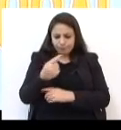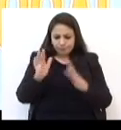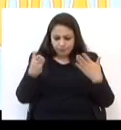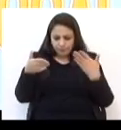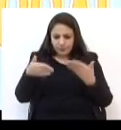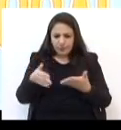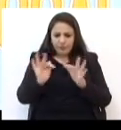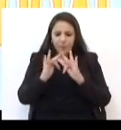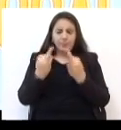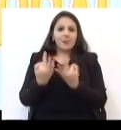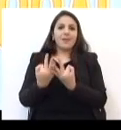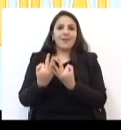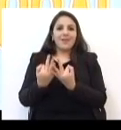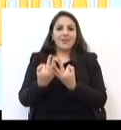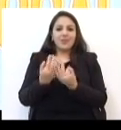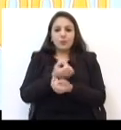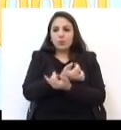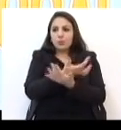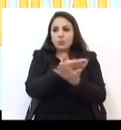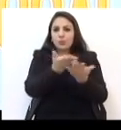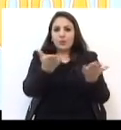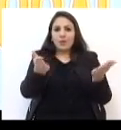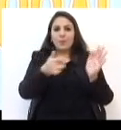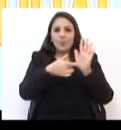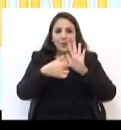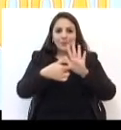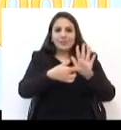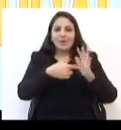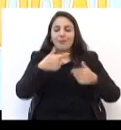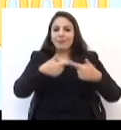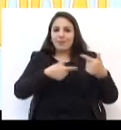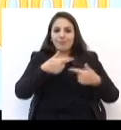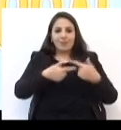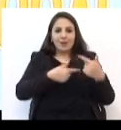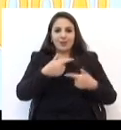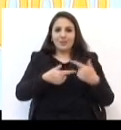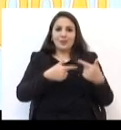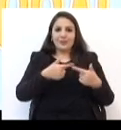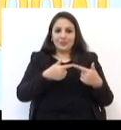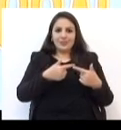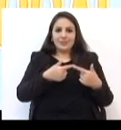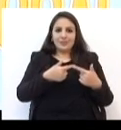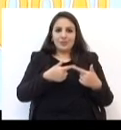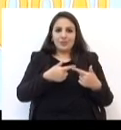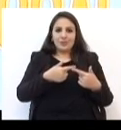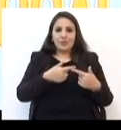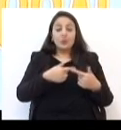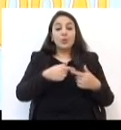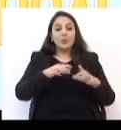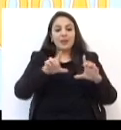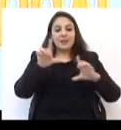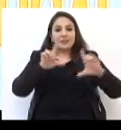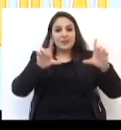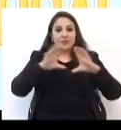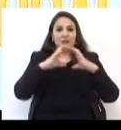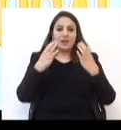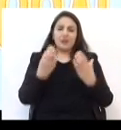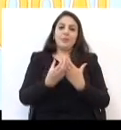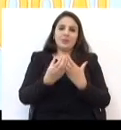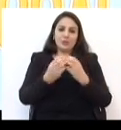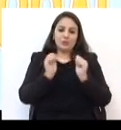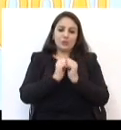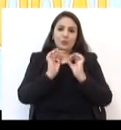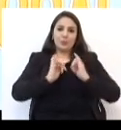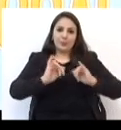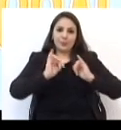seu círculo familiar e acabaram tendo a visibilidade via o canal da TV Câmara, via